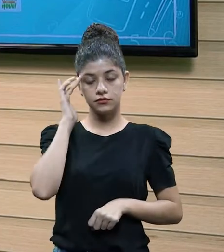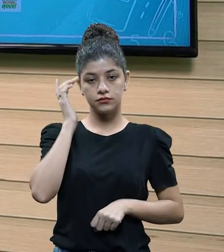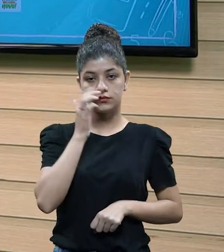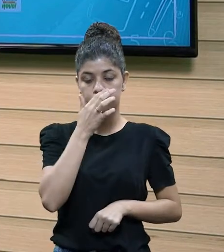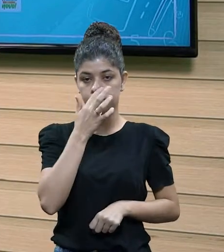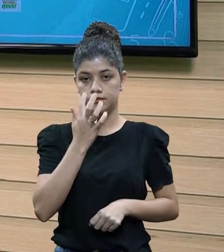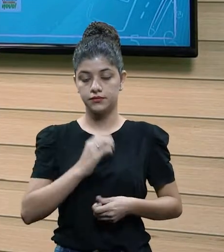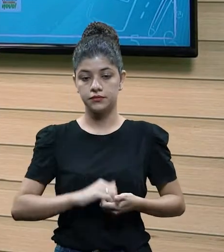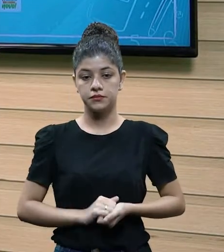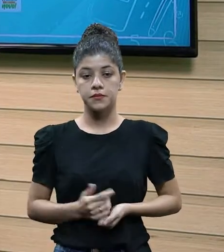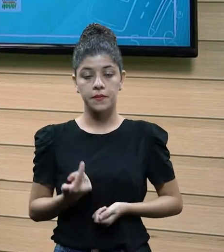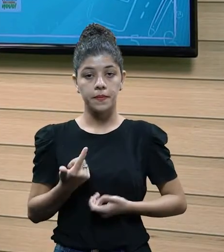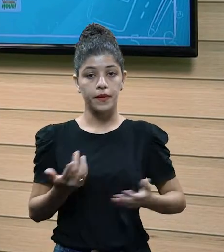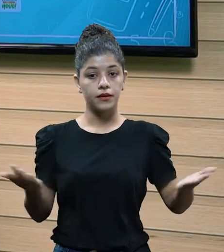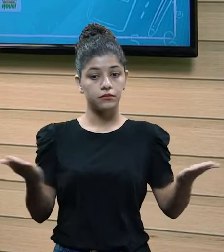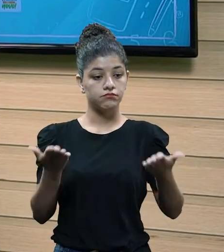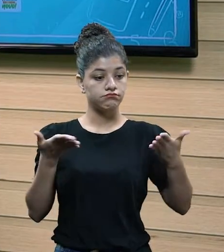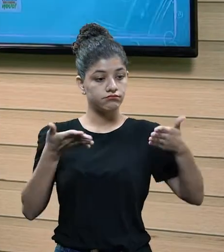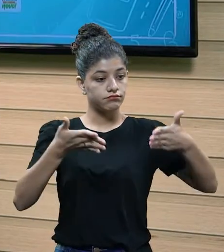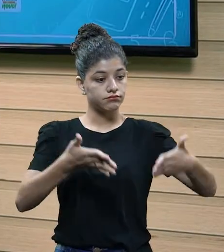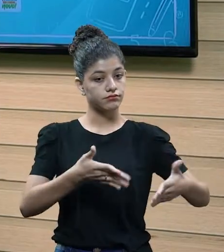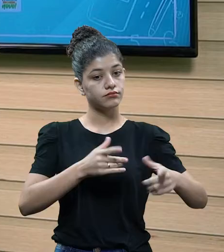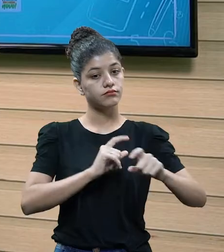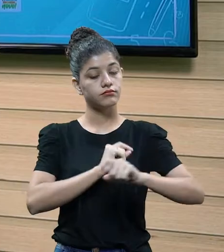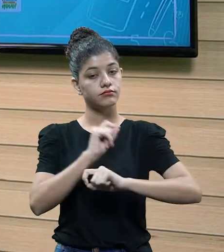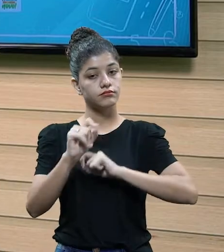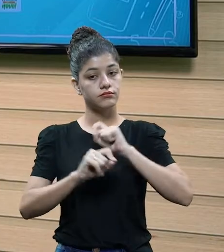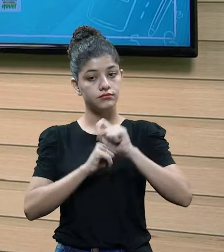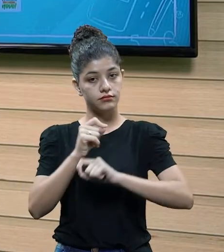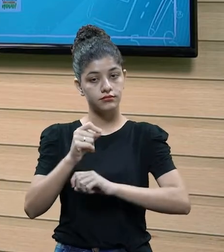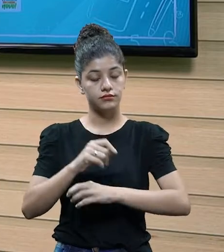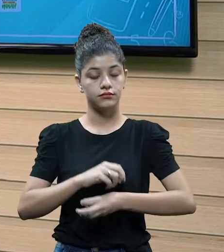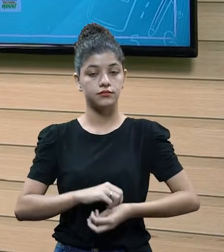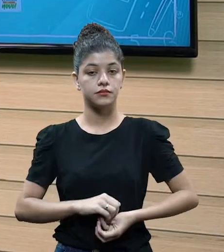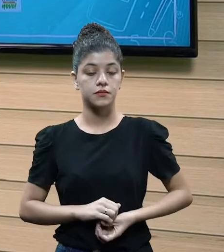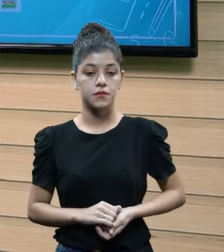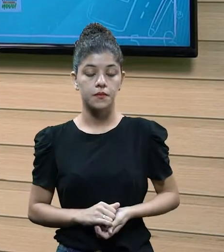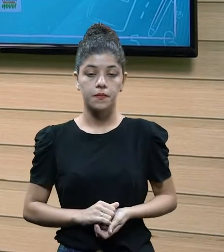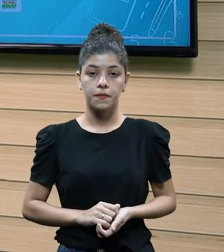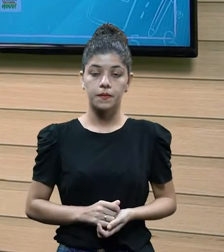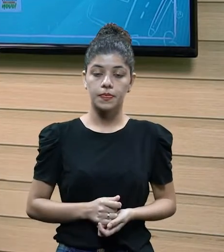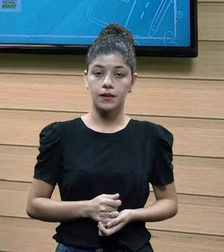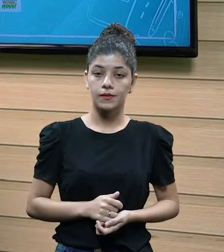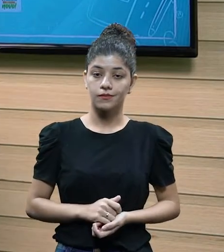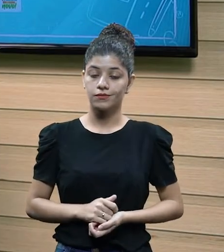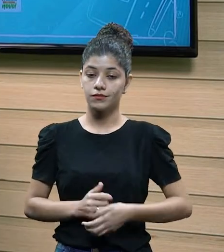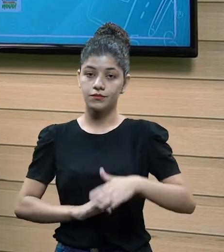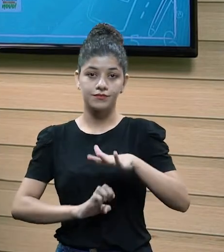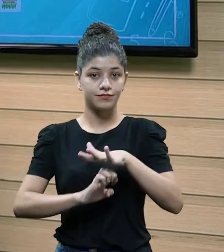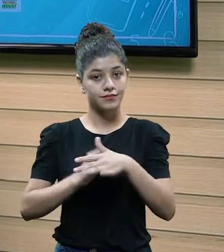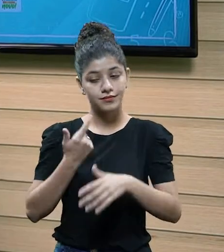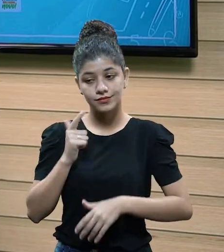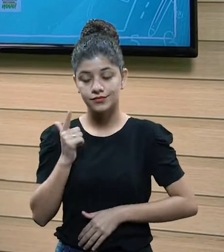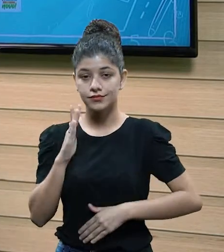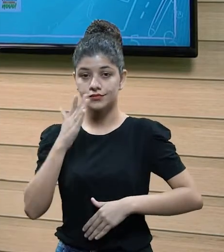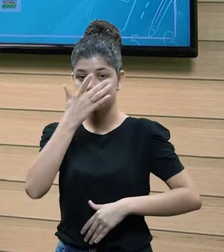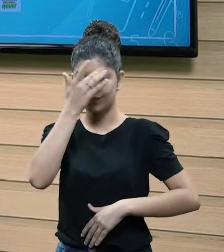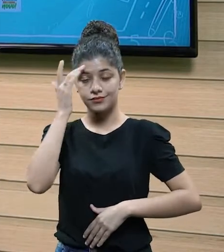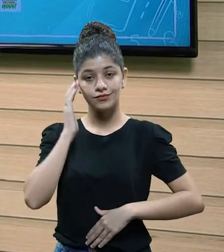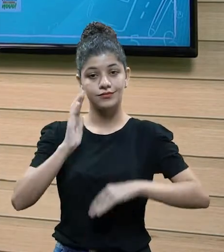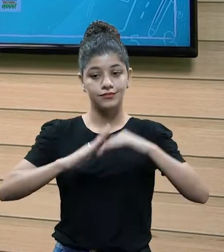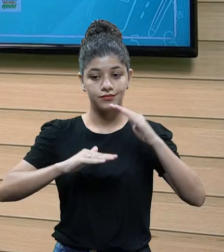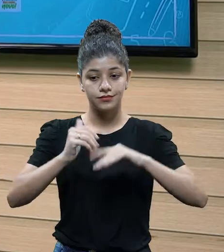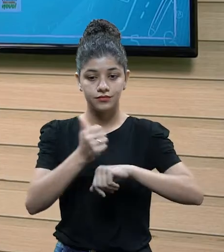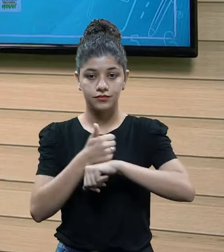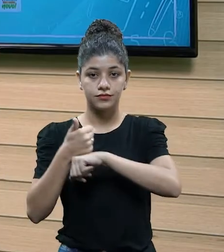que nunca, a gente vai ter que enfatizar, reforçar que uma empresa sem profissionais competentes, sem pessoas capacitadas, sem